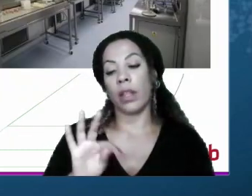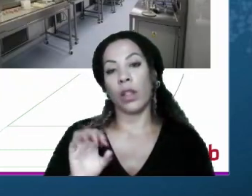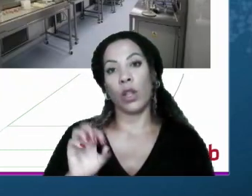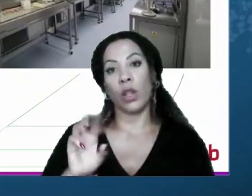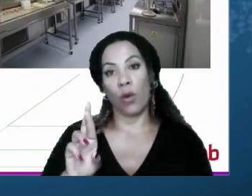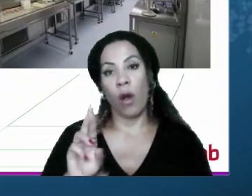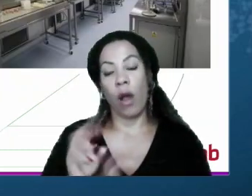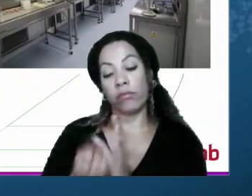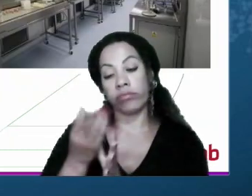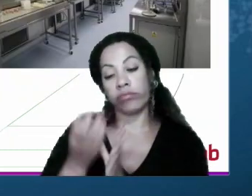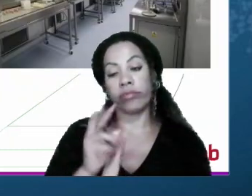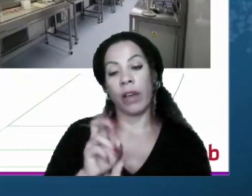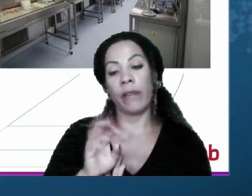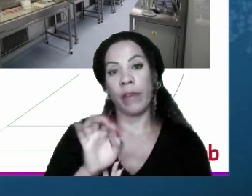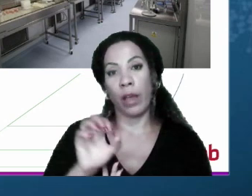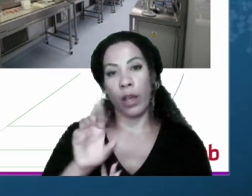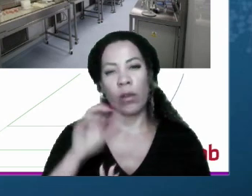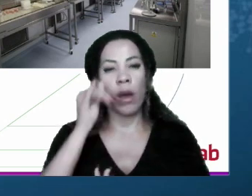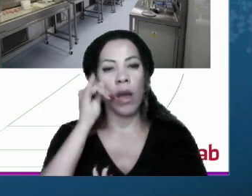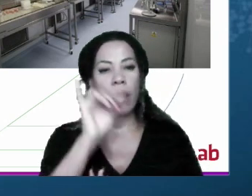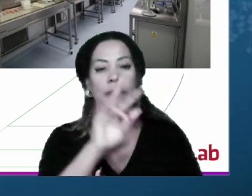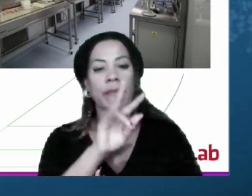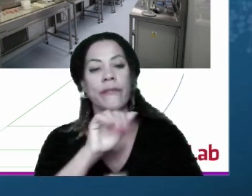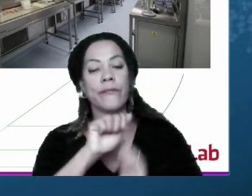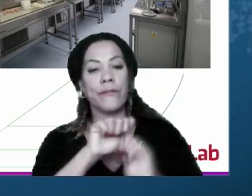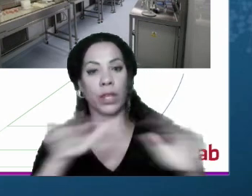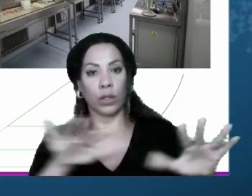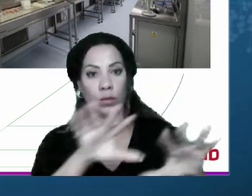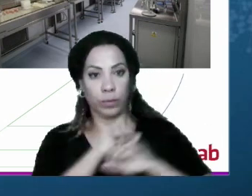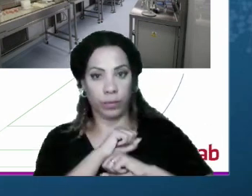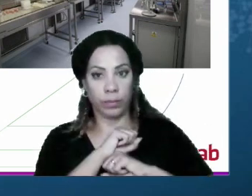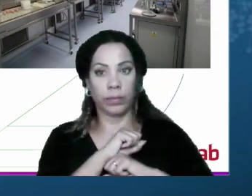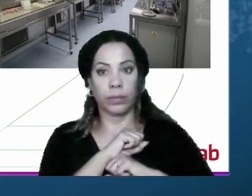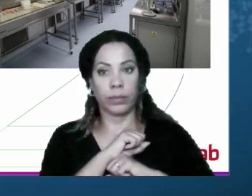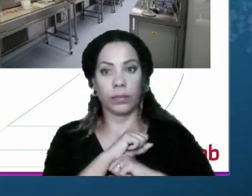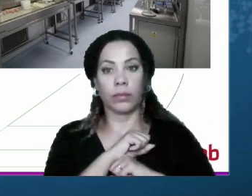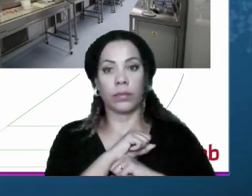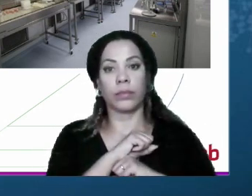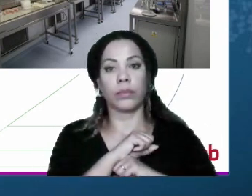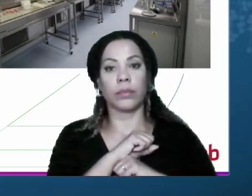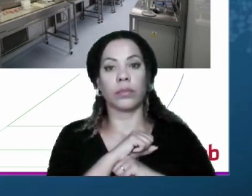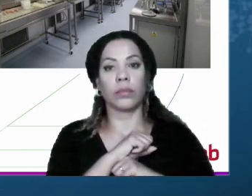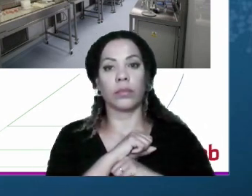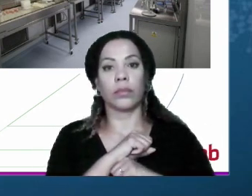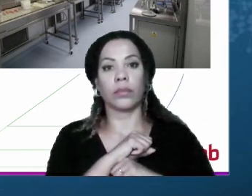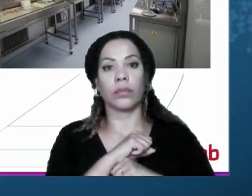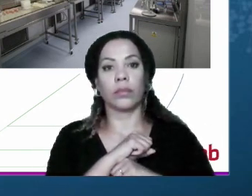produção de vetores, lentes virais. Então,